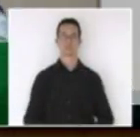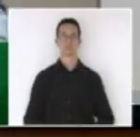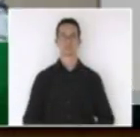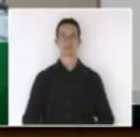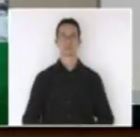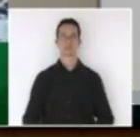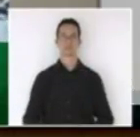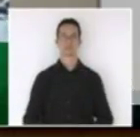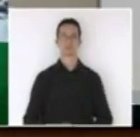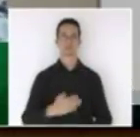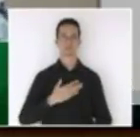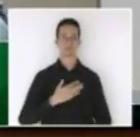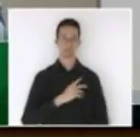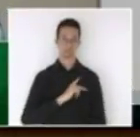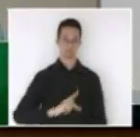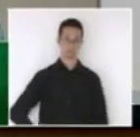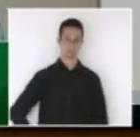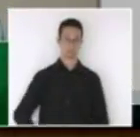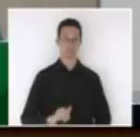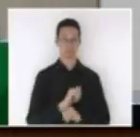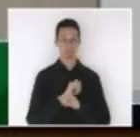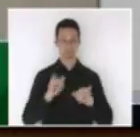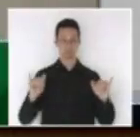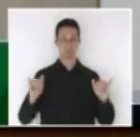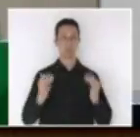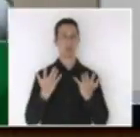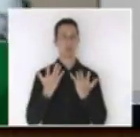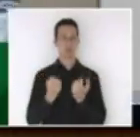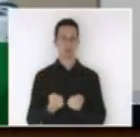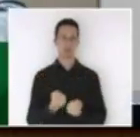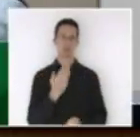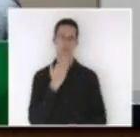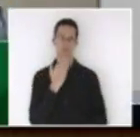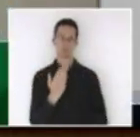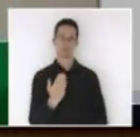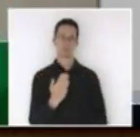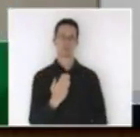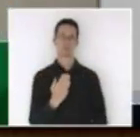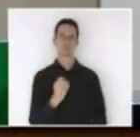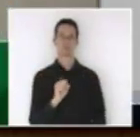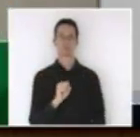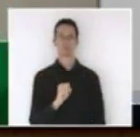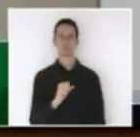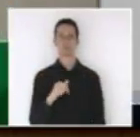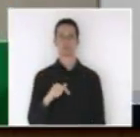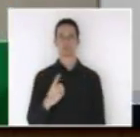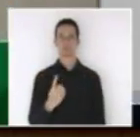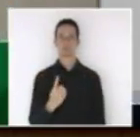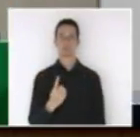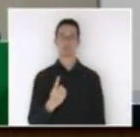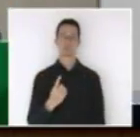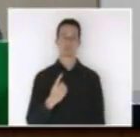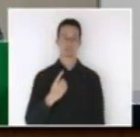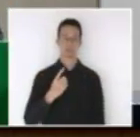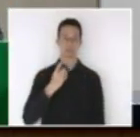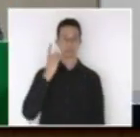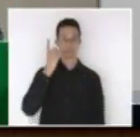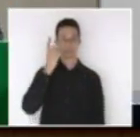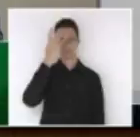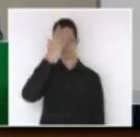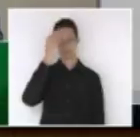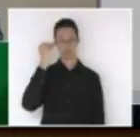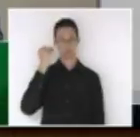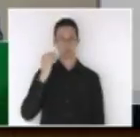Esta presidência comunica ainda que defere os seguintes requerimentos. Requerimento 871, deputada Luciana Caminati.